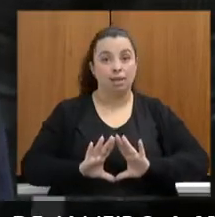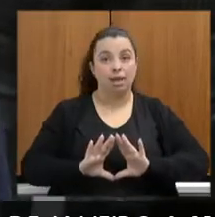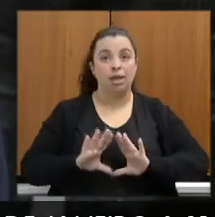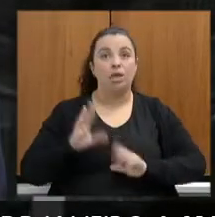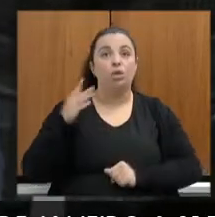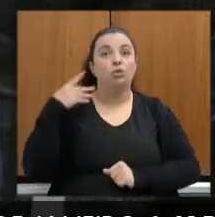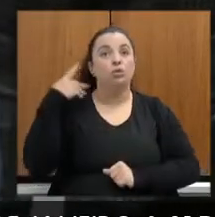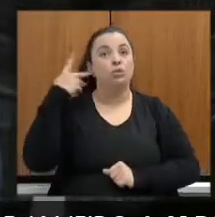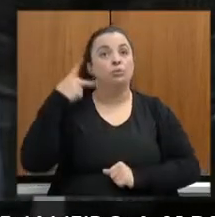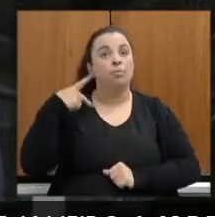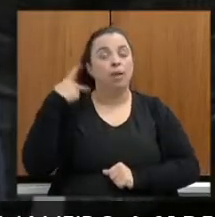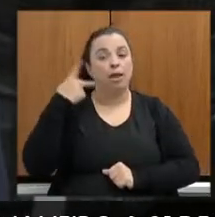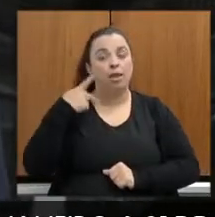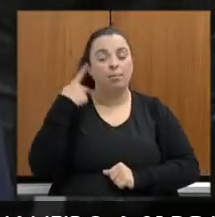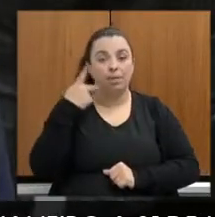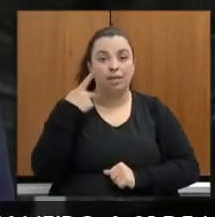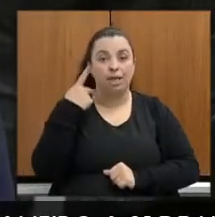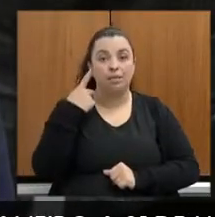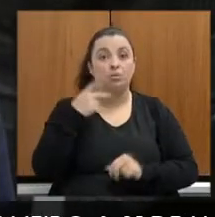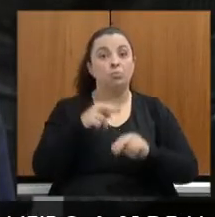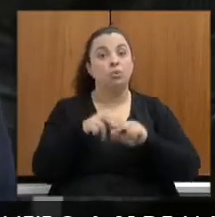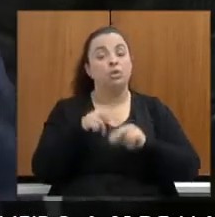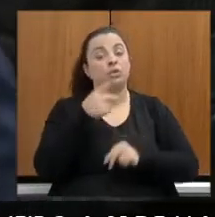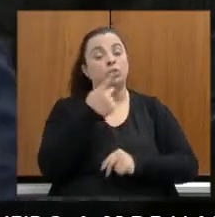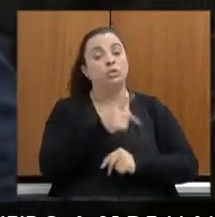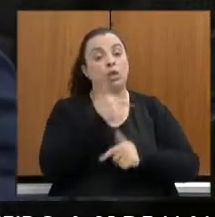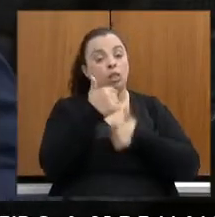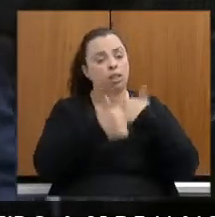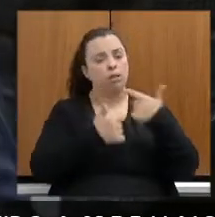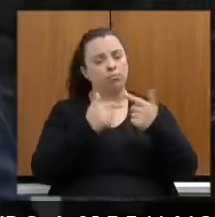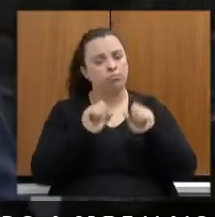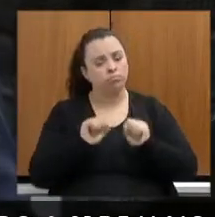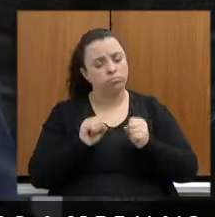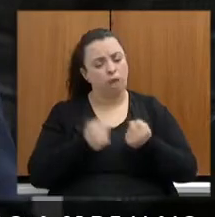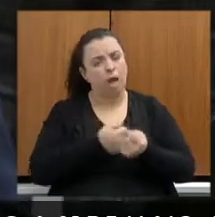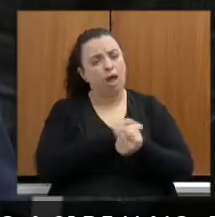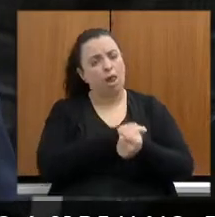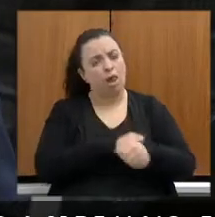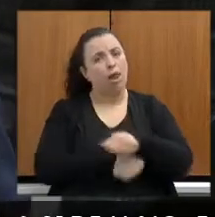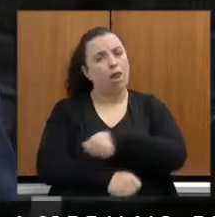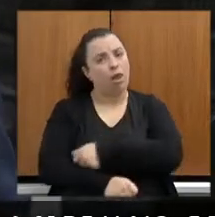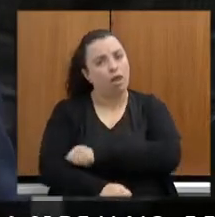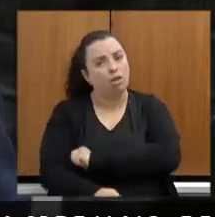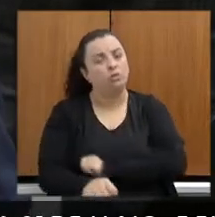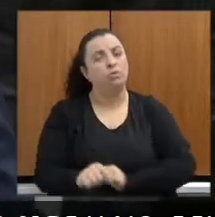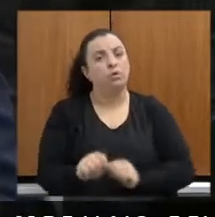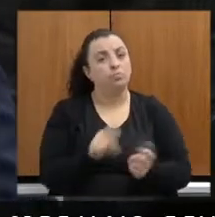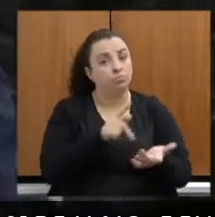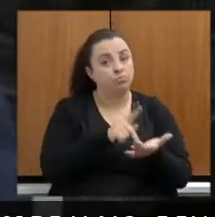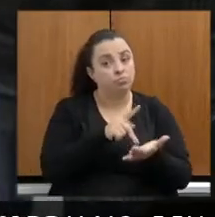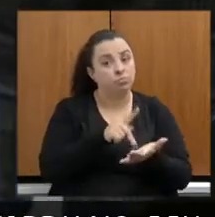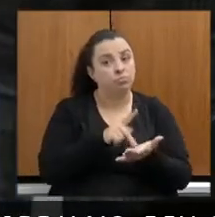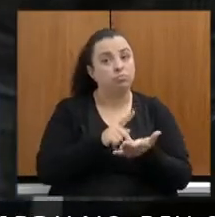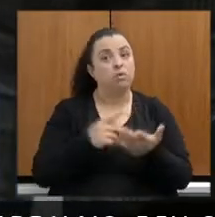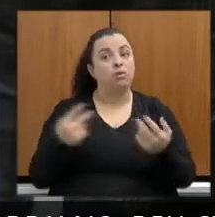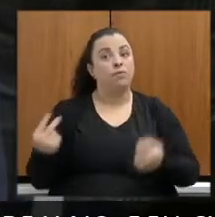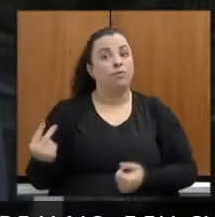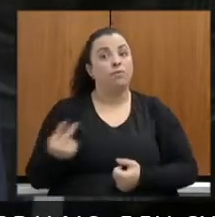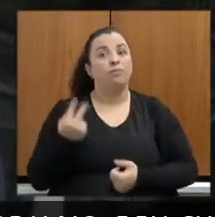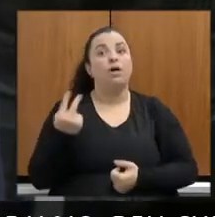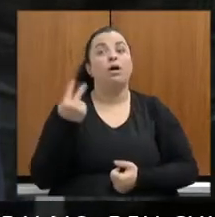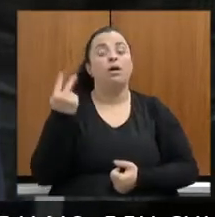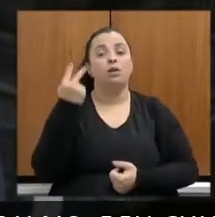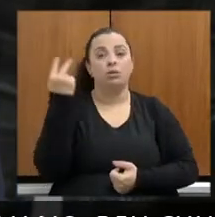parlamentares pelo esforço que vem sendo feito para poder realmente valorizar E